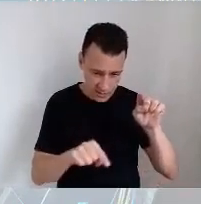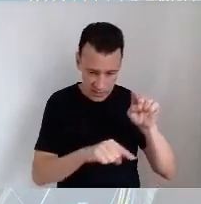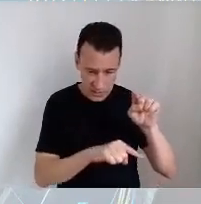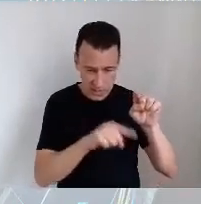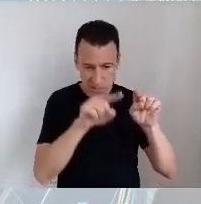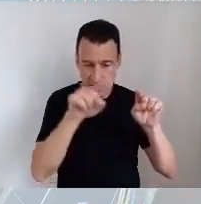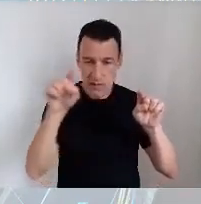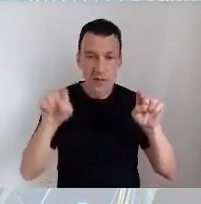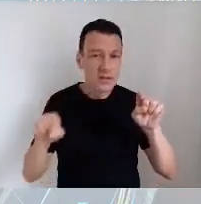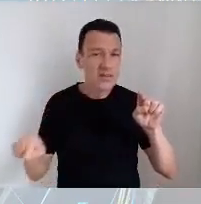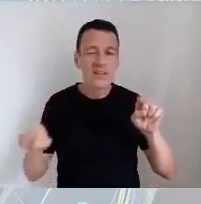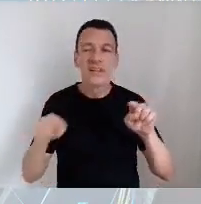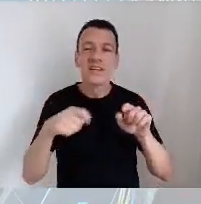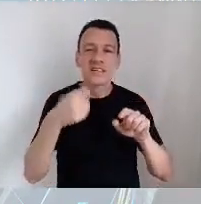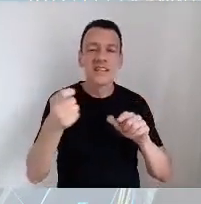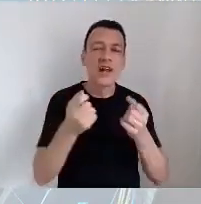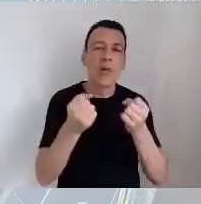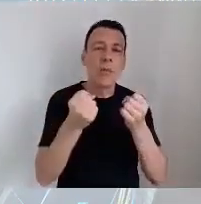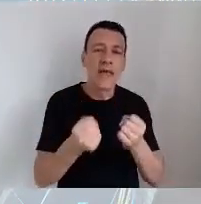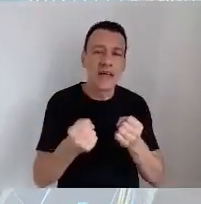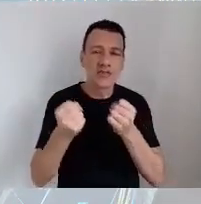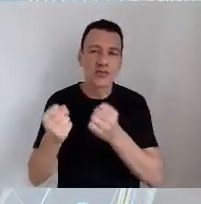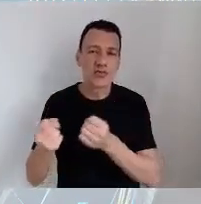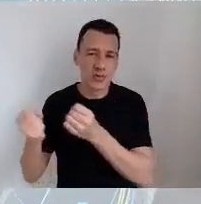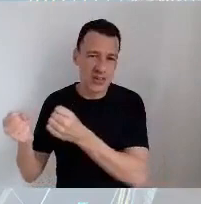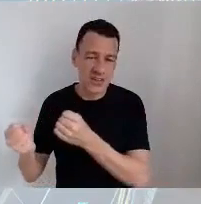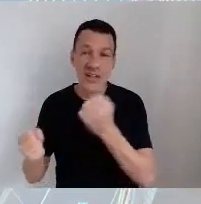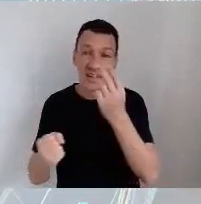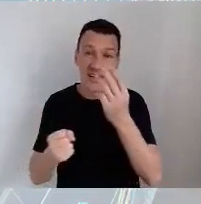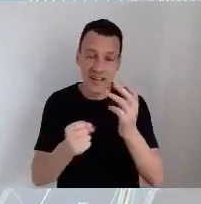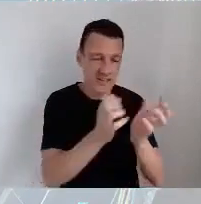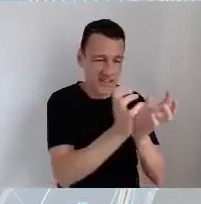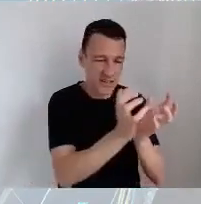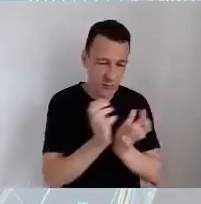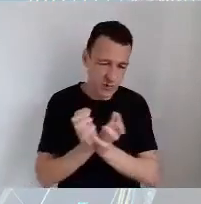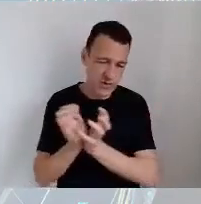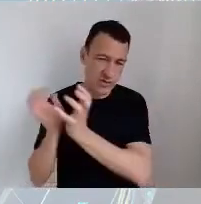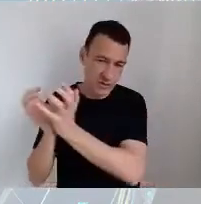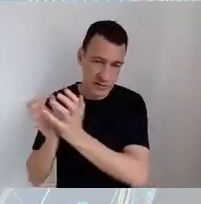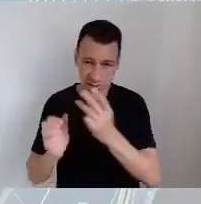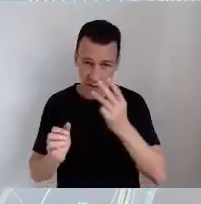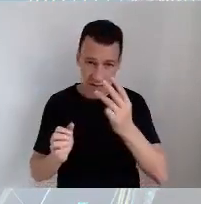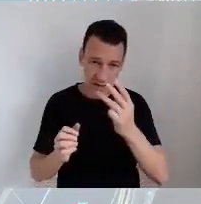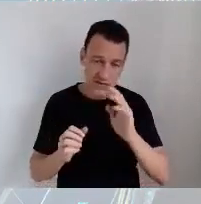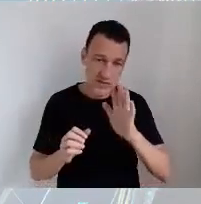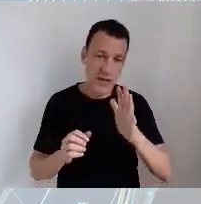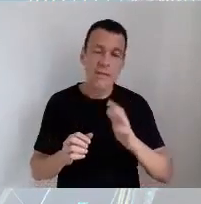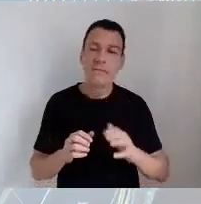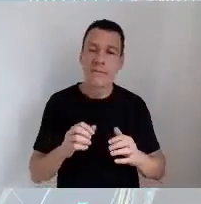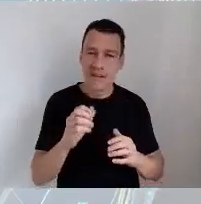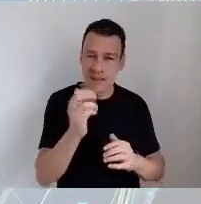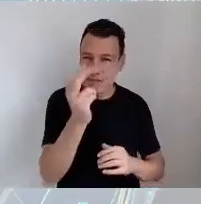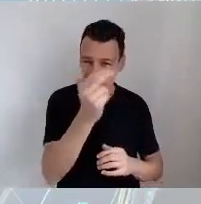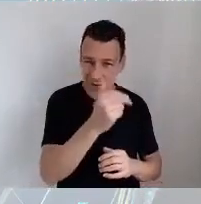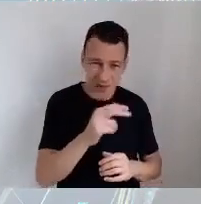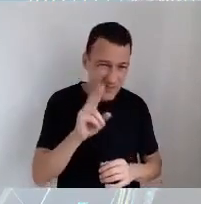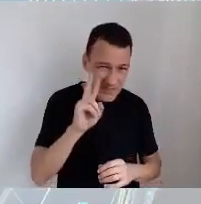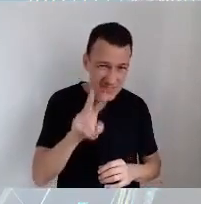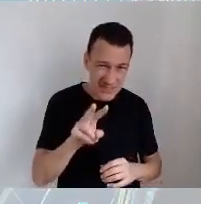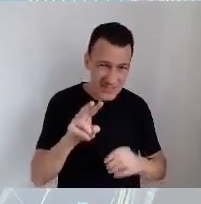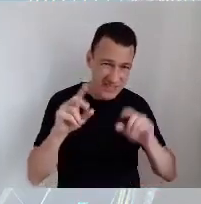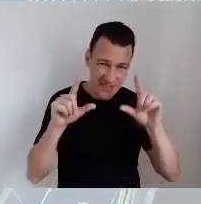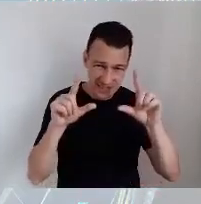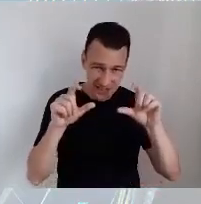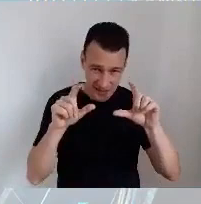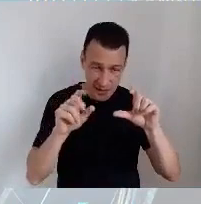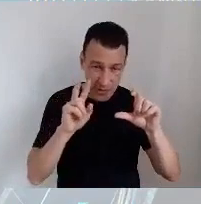desses três clusters tá um ponto interessante para você observar nessa figura especificamente é que você percebe que existem